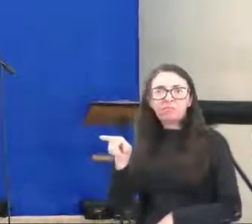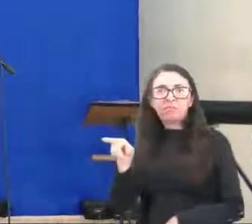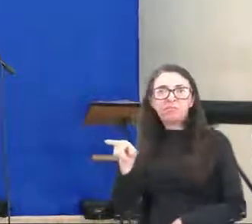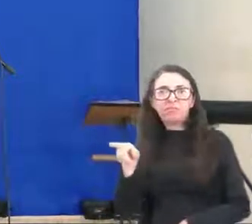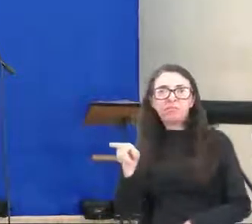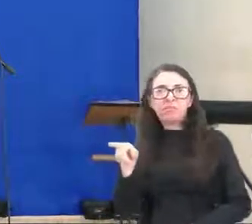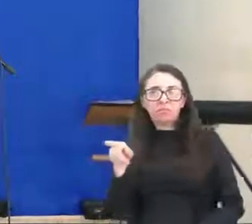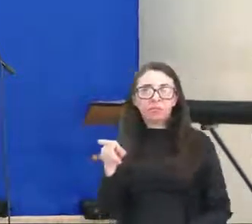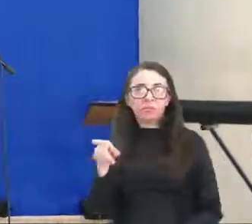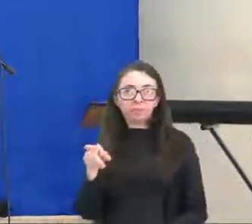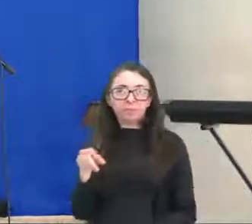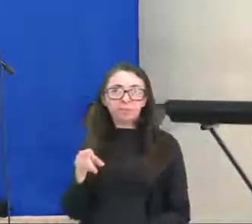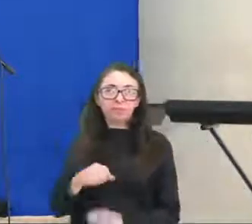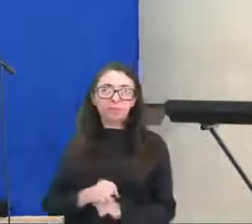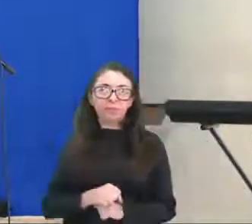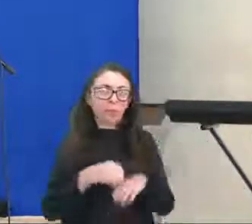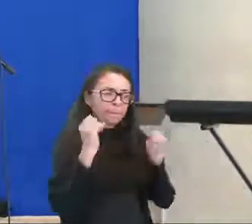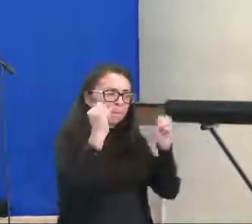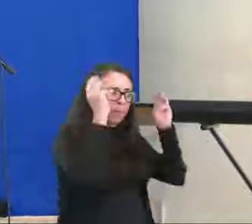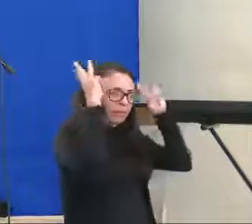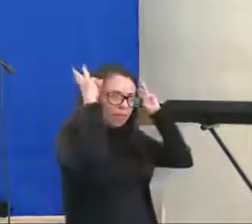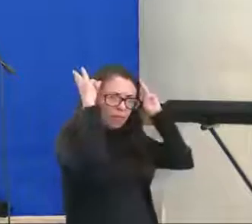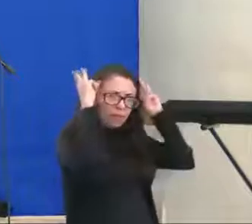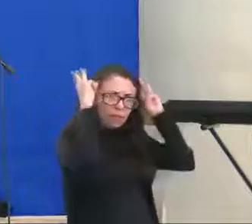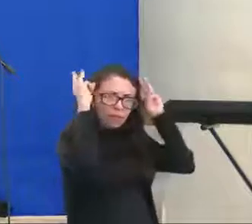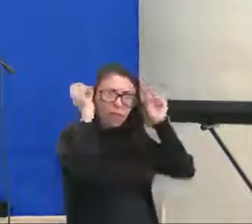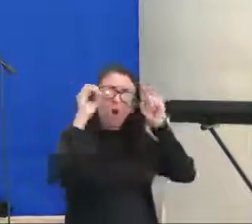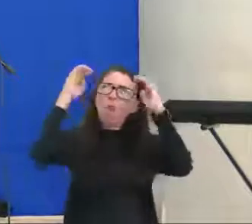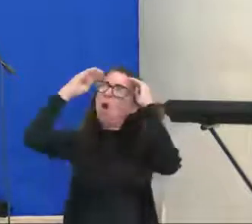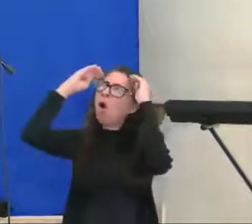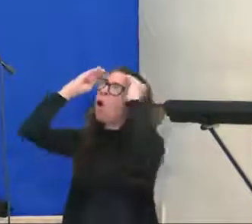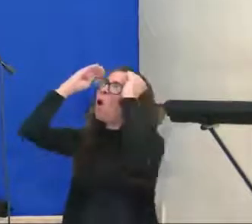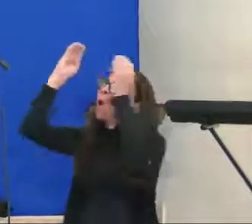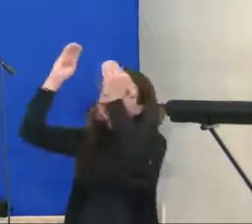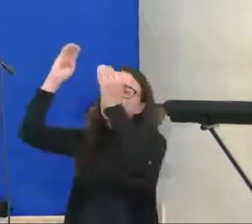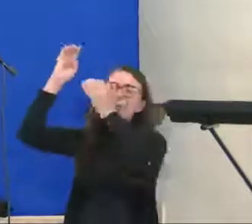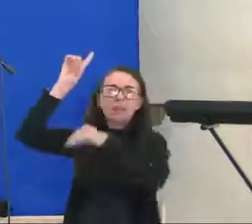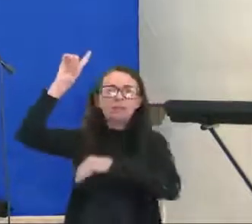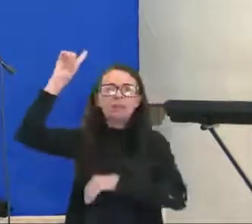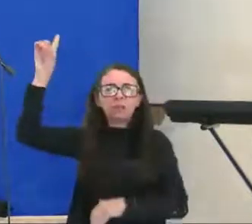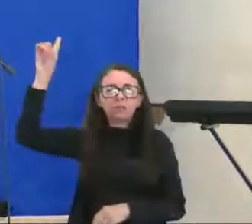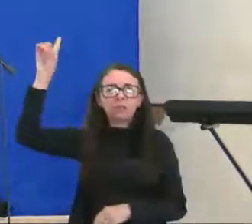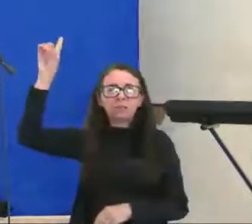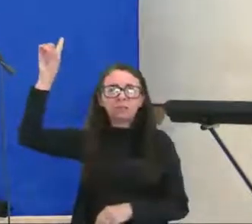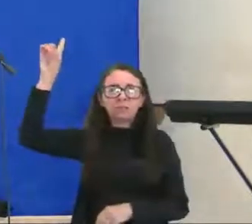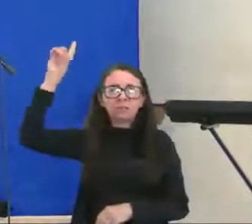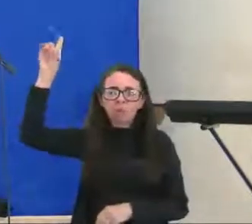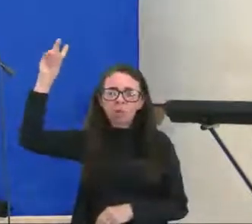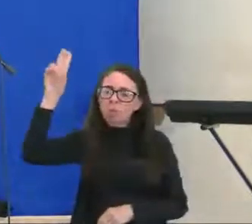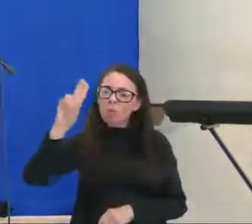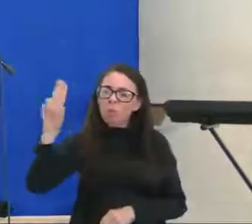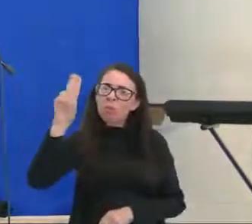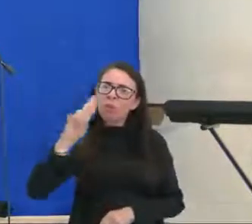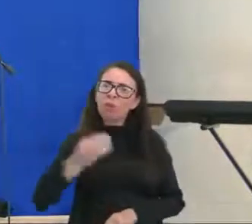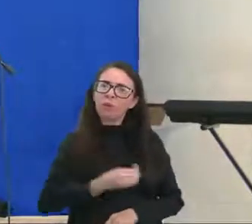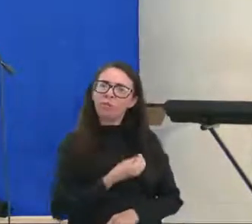É uma coisa com resultado.